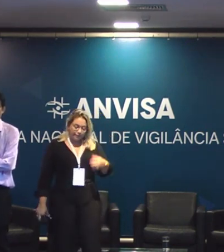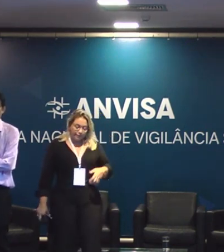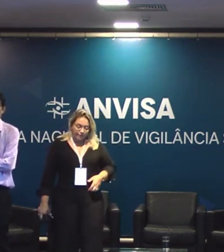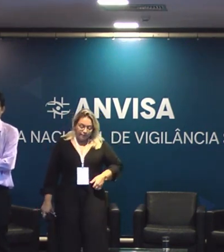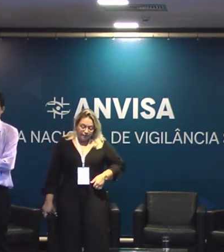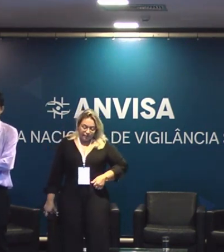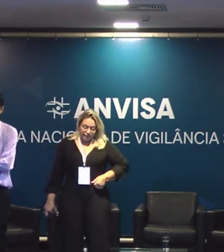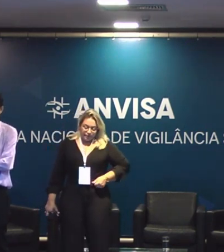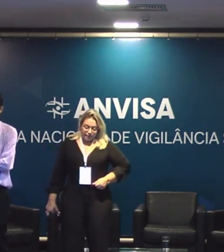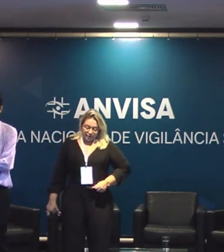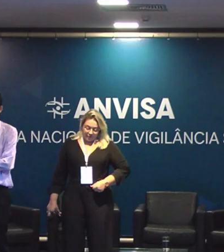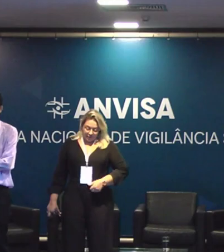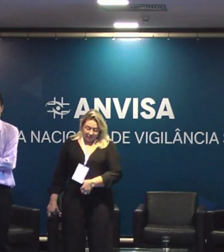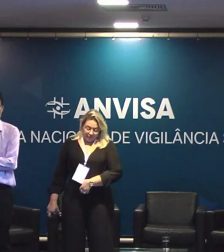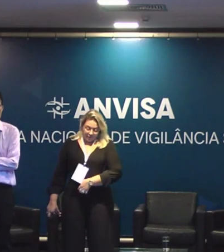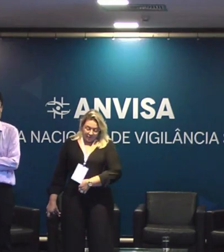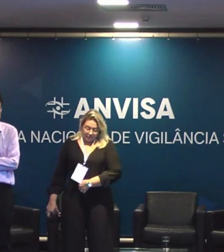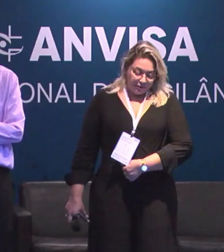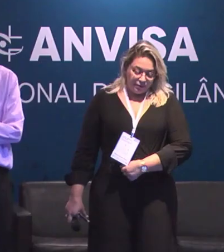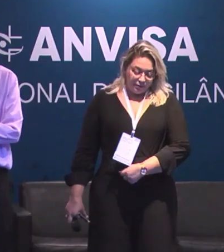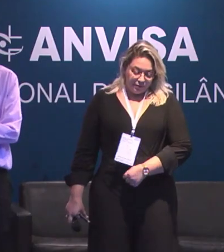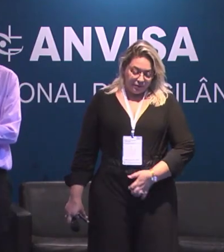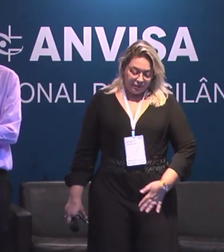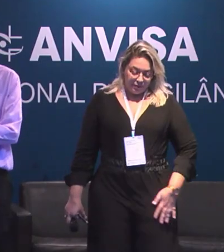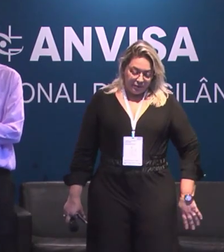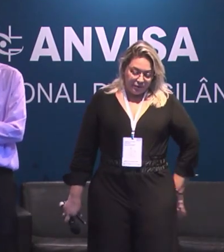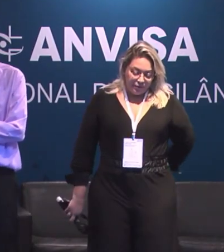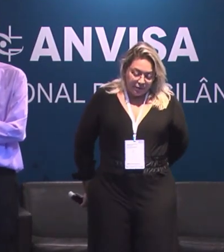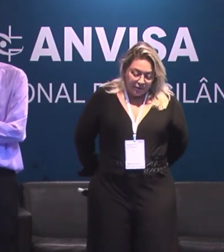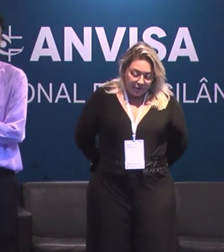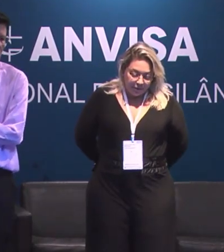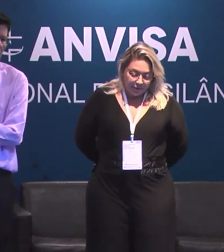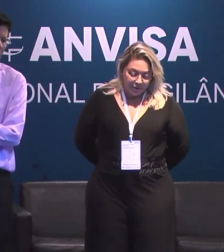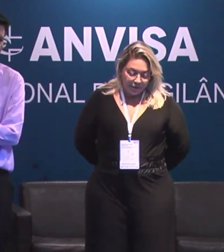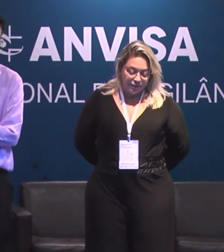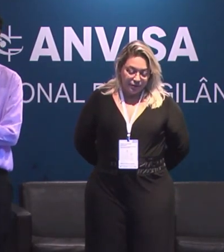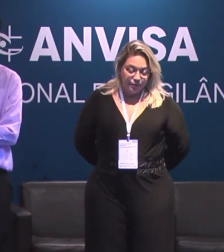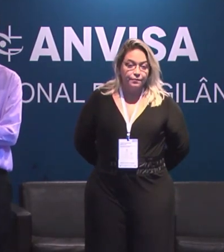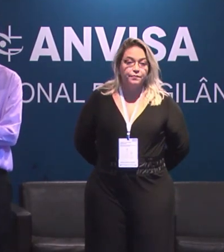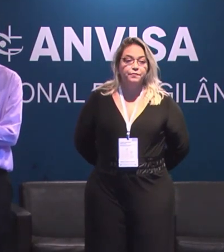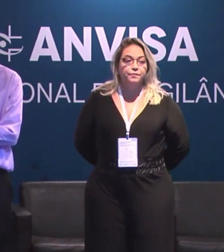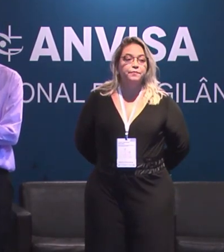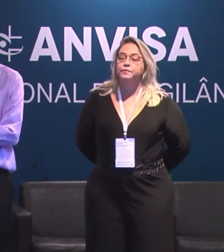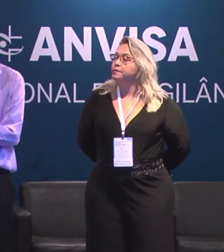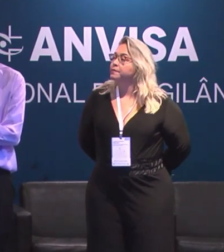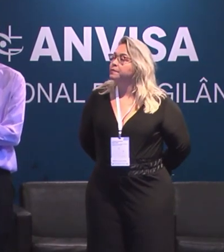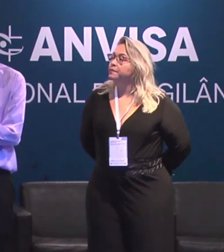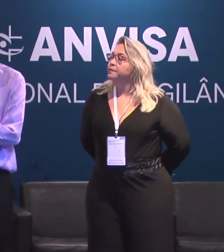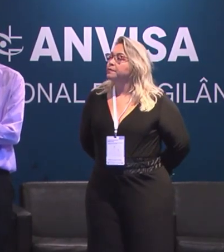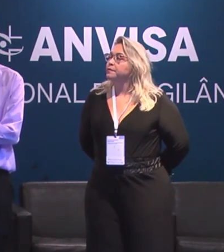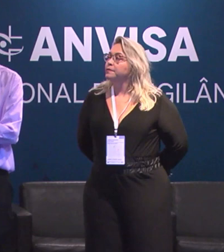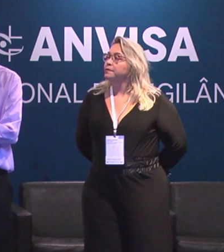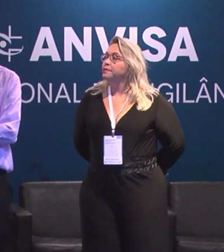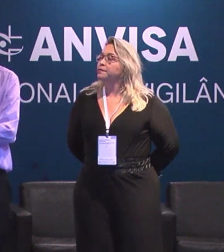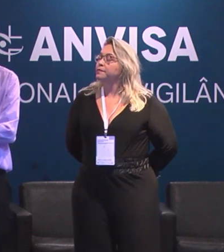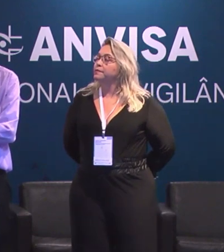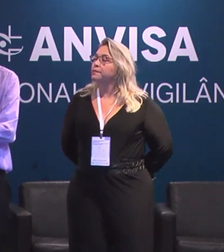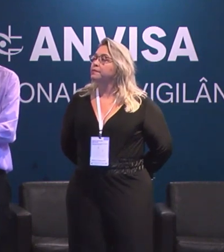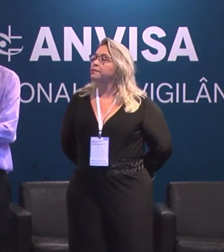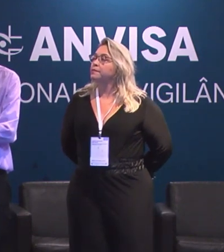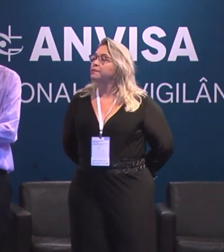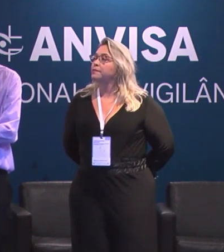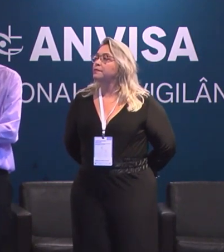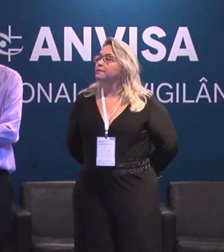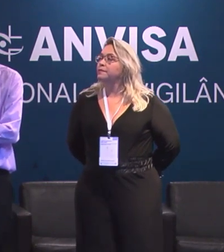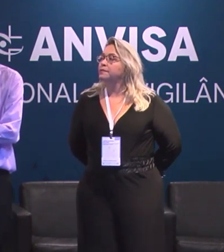de saúde estaduais e municipais possam estar fazendo a parte juntamente com a Anvisa. A Anvisa, eu sei das dificuldades, vamos esperar até